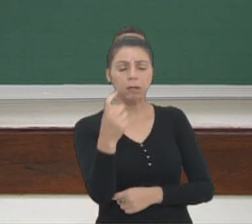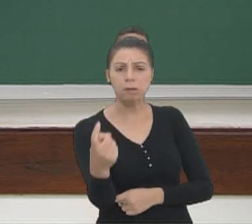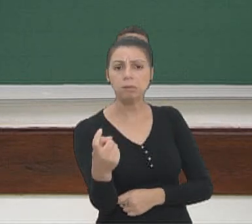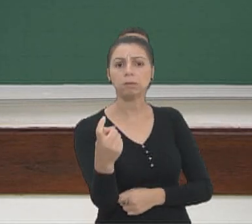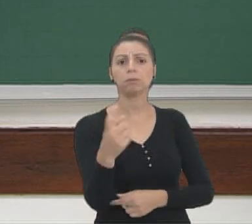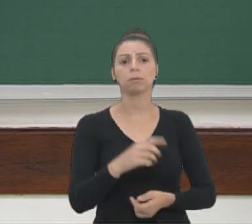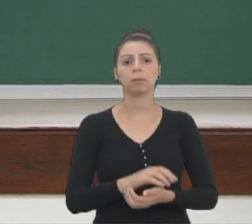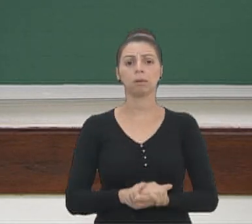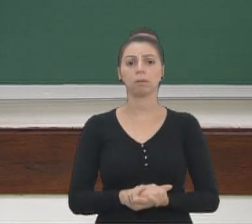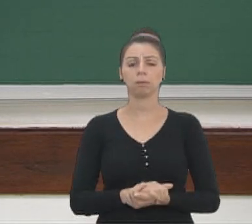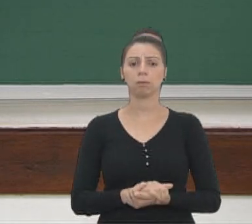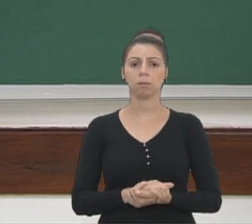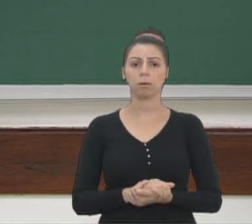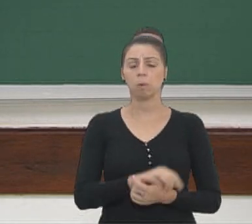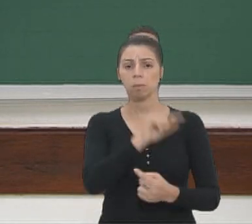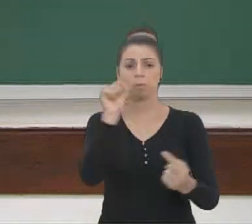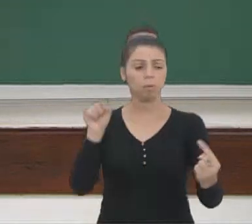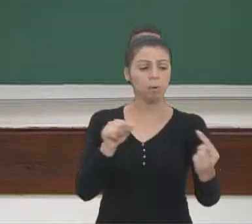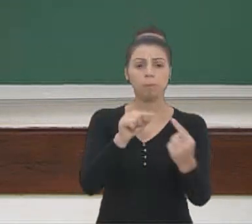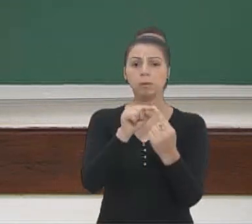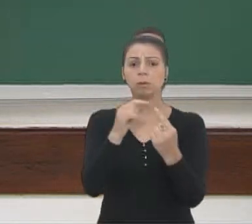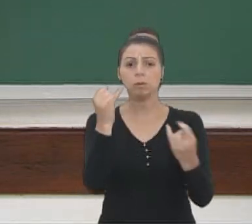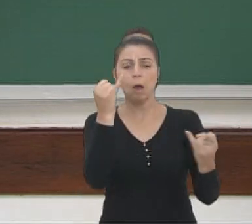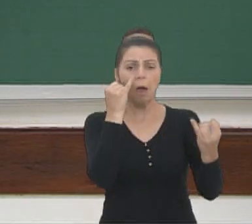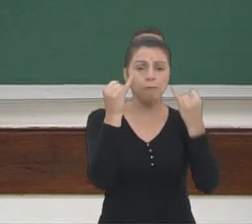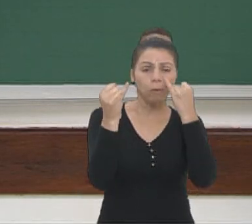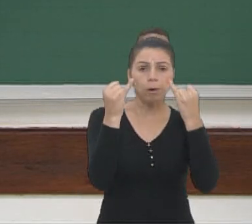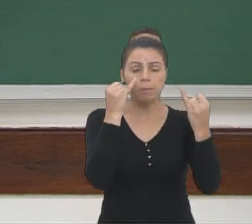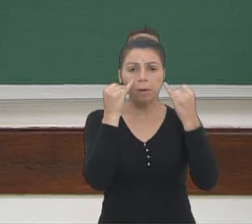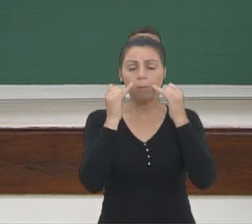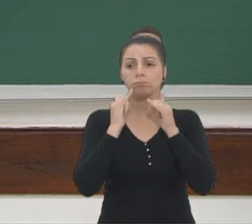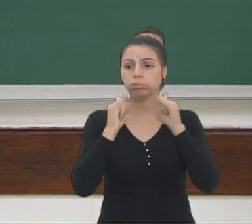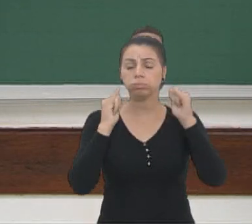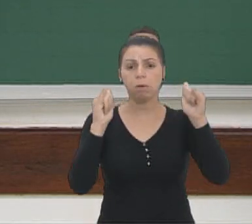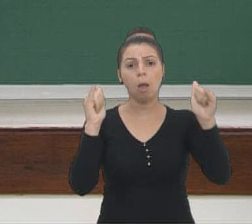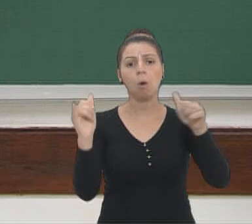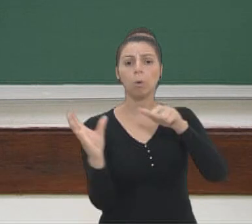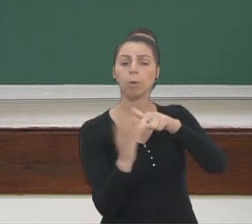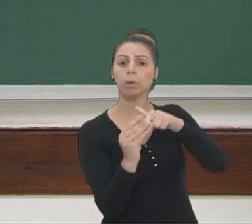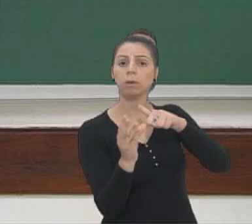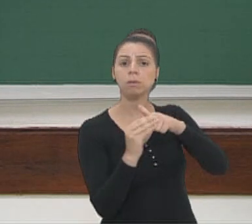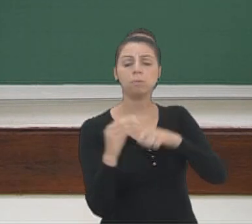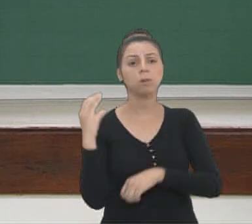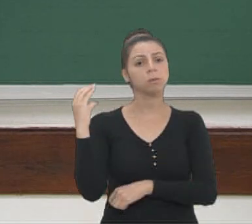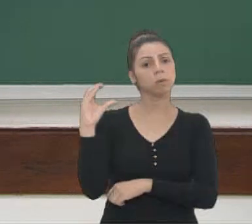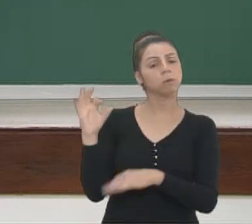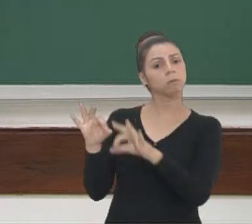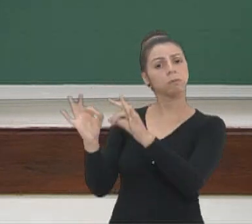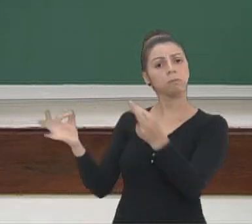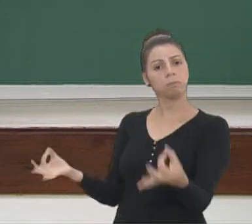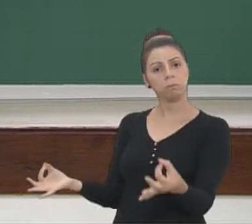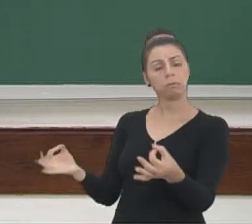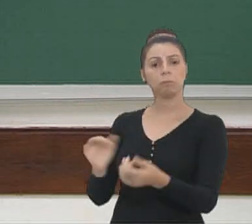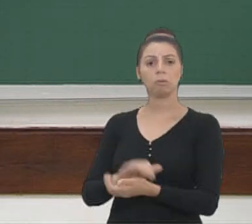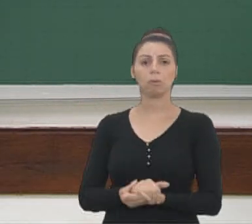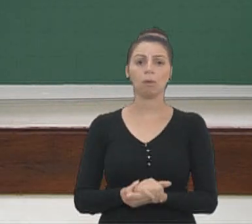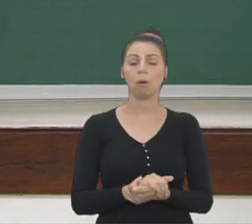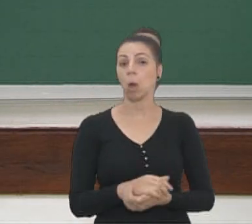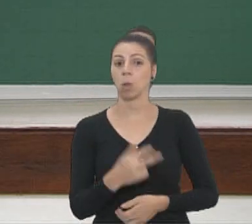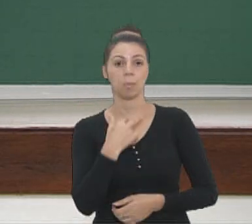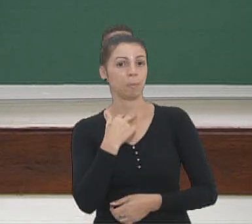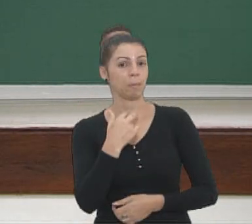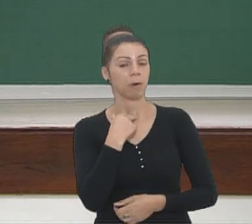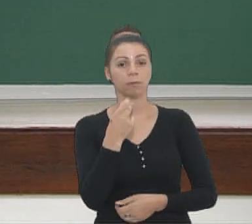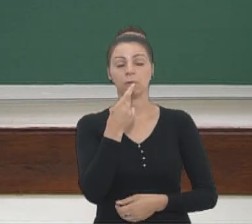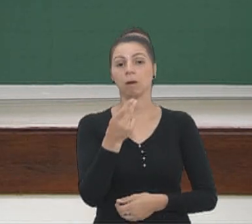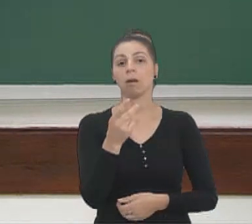revista, cujo objetivo é informar um conhecimento científico de modo simples. Não podemos dizer que é um cientista, porque não tenho